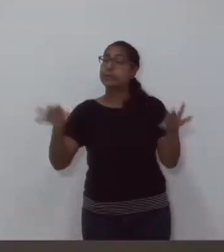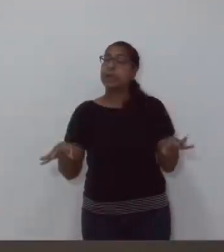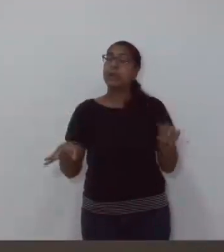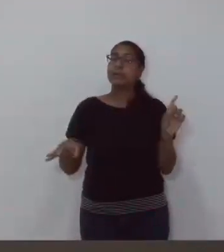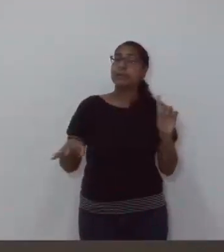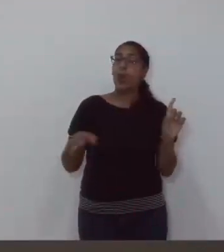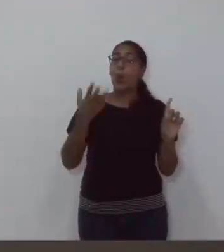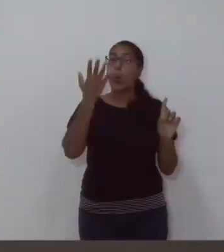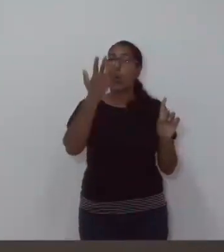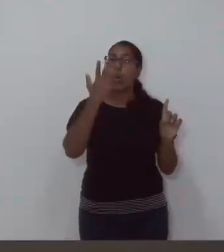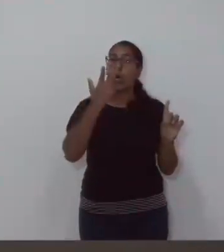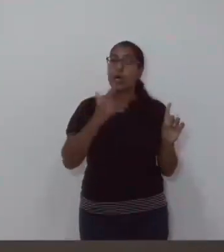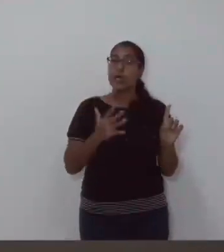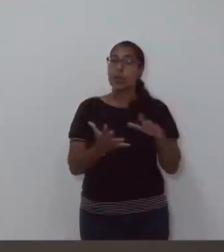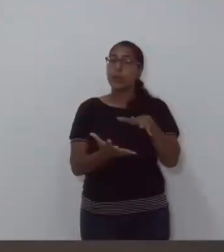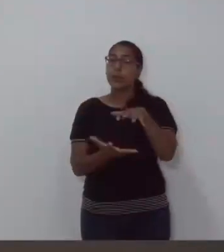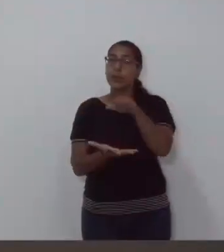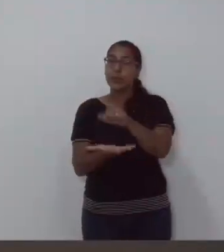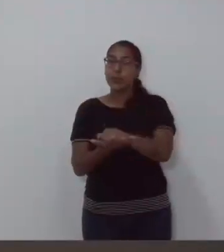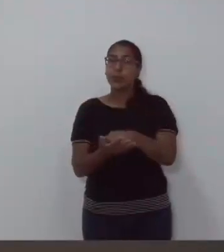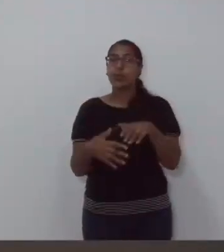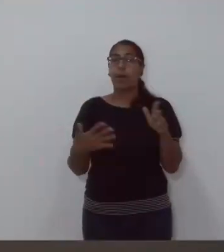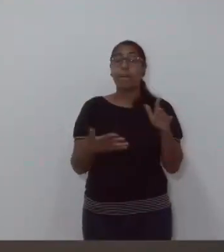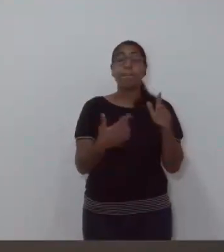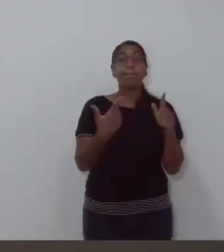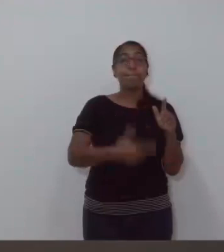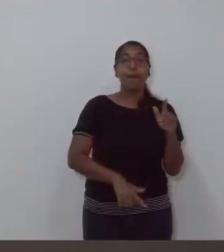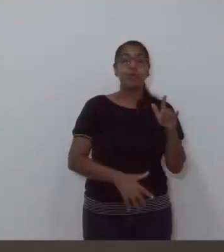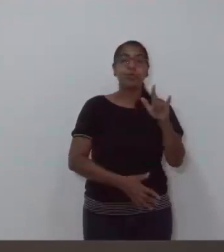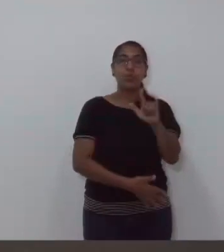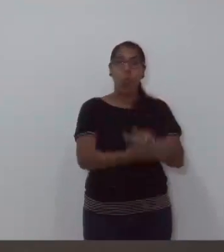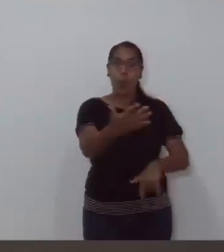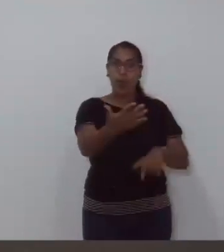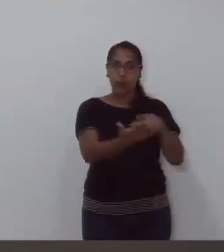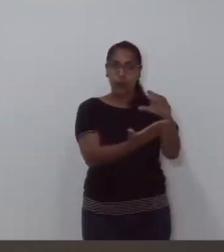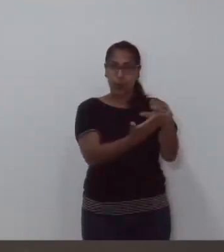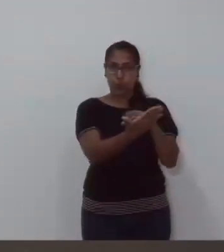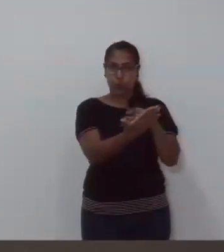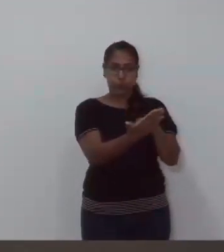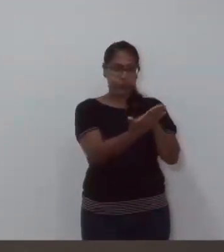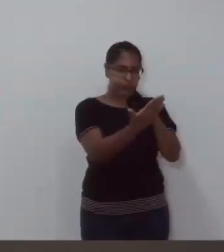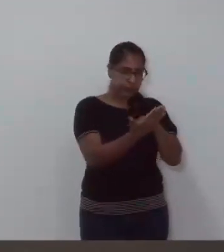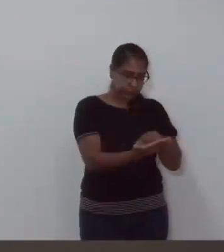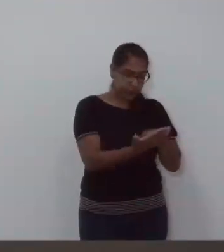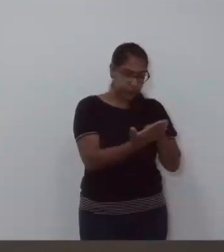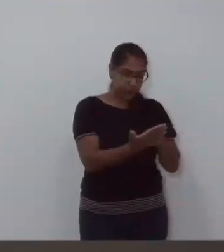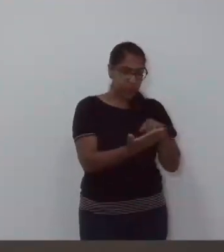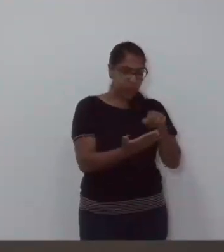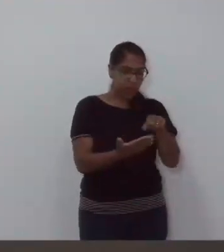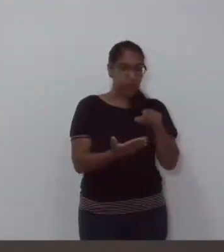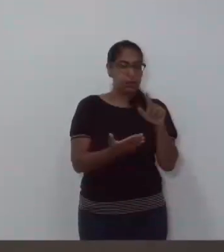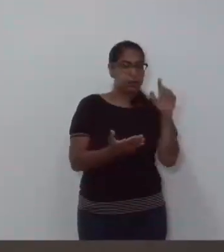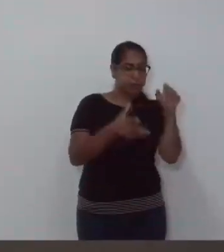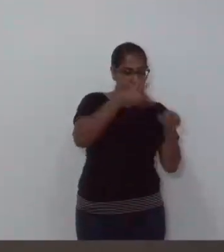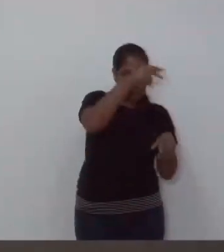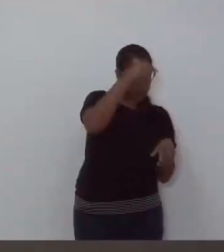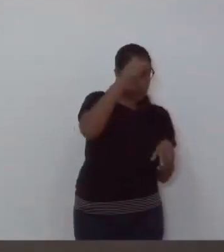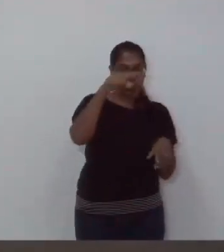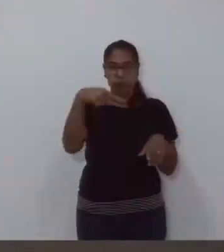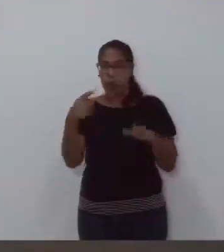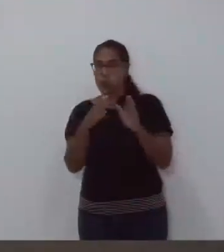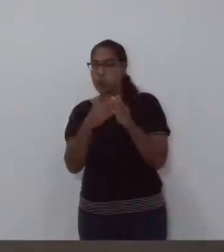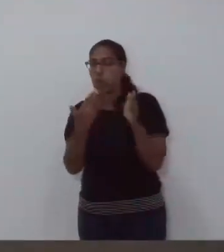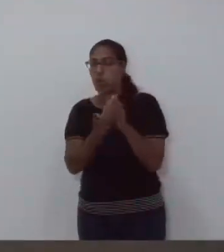número de crianças que está no contrato. Ela tem que saber se tem aprovação em obras. Isso é coisa que não